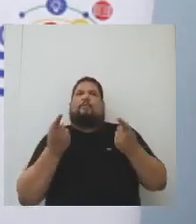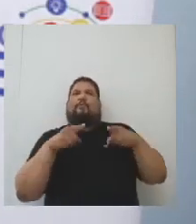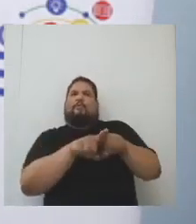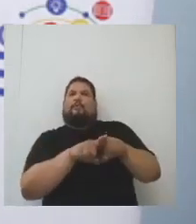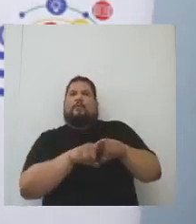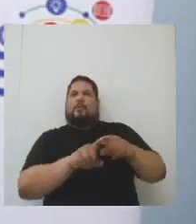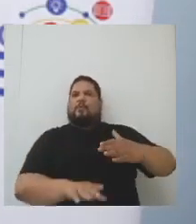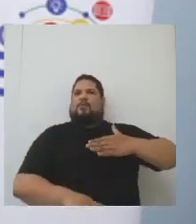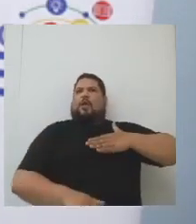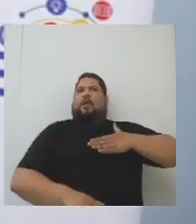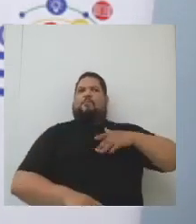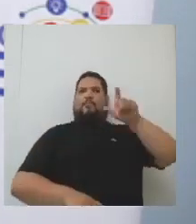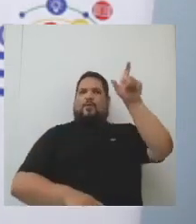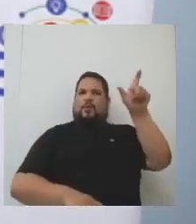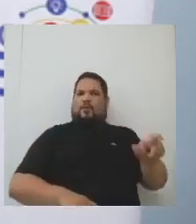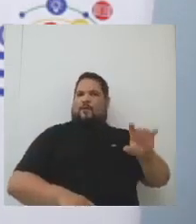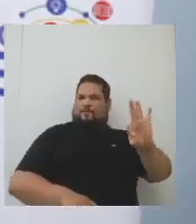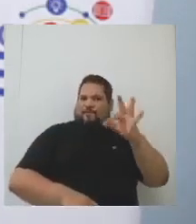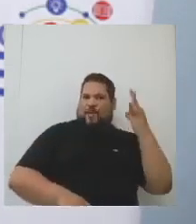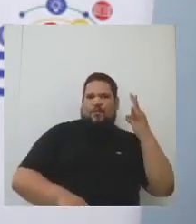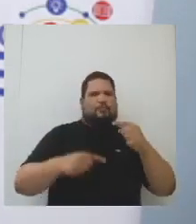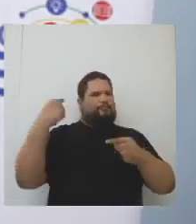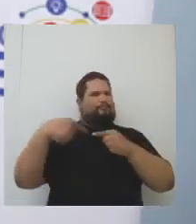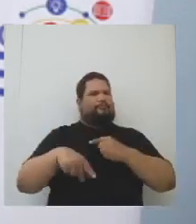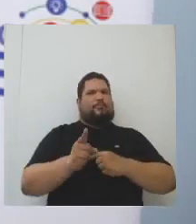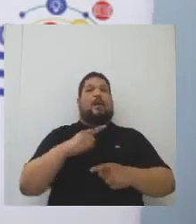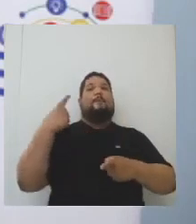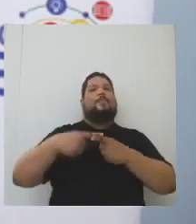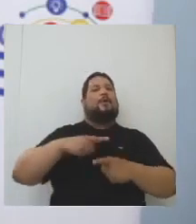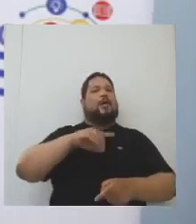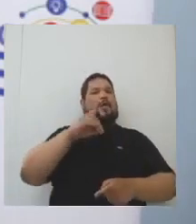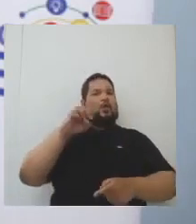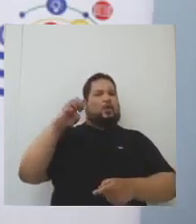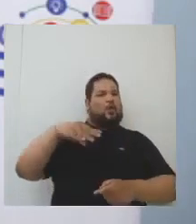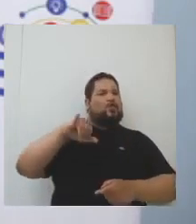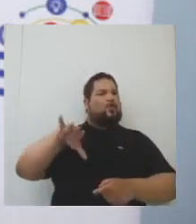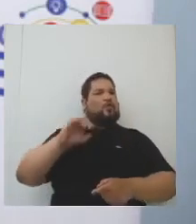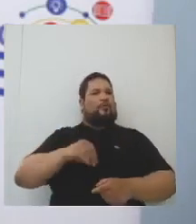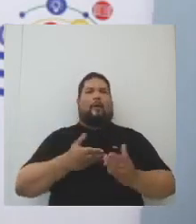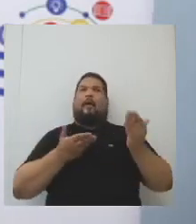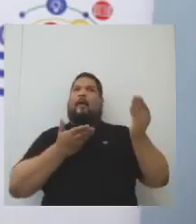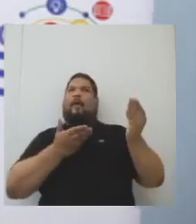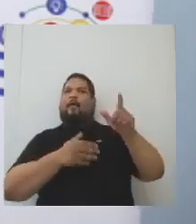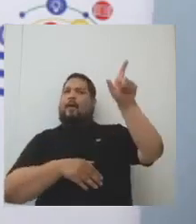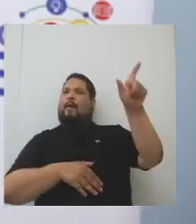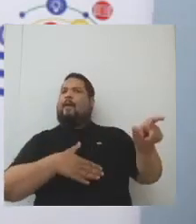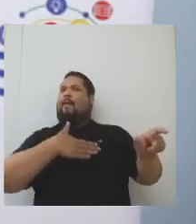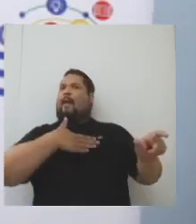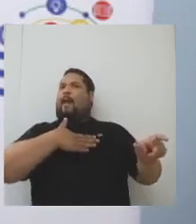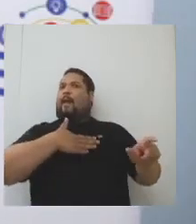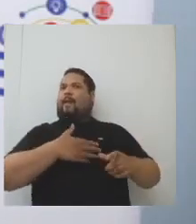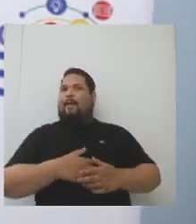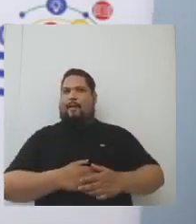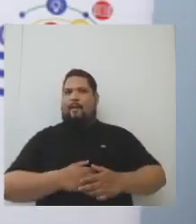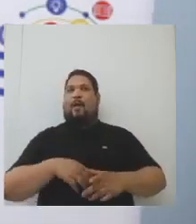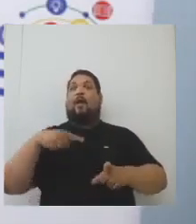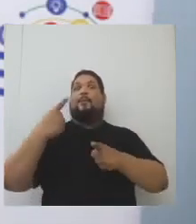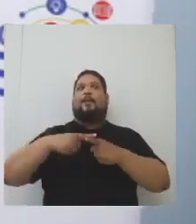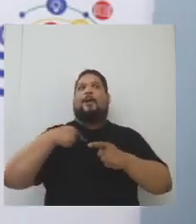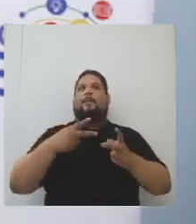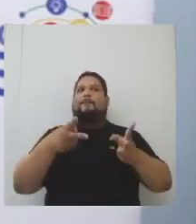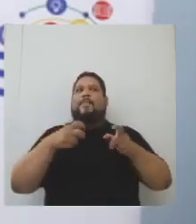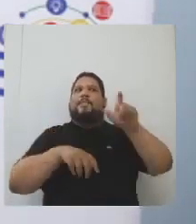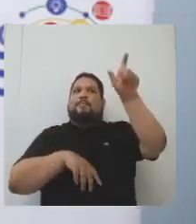ao lado dos franceses. Até porque Dom João também não confiava em Napoleão Bonaparte. Porque se percebia que